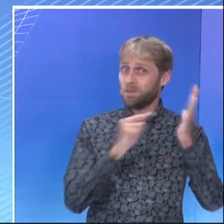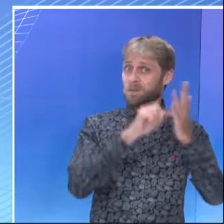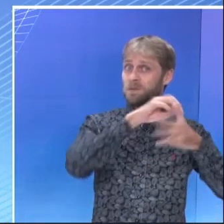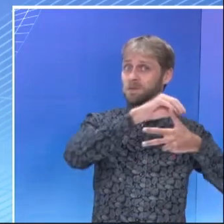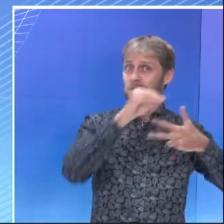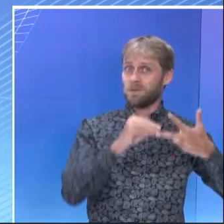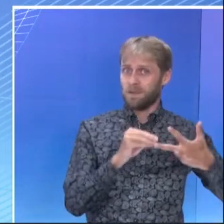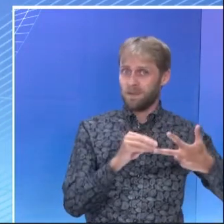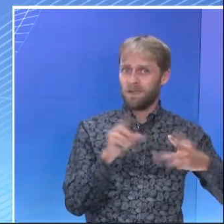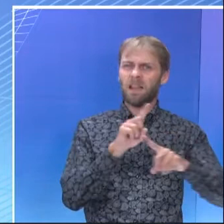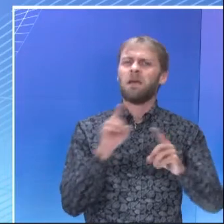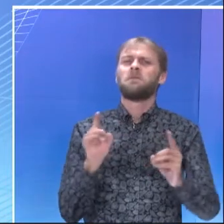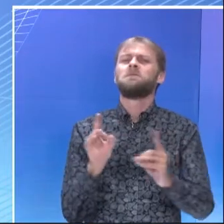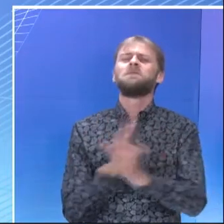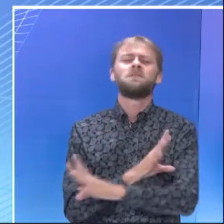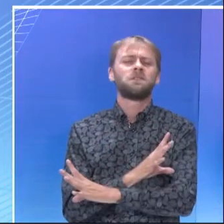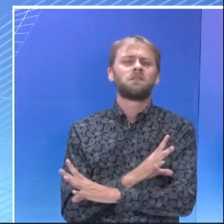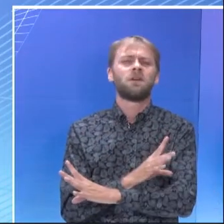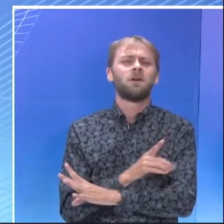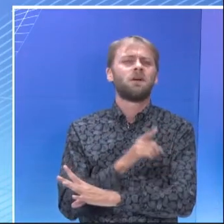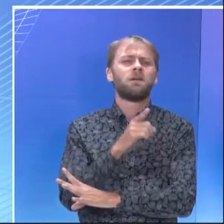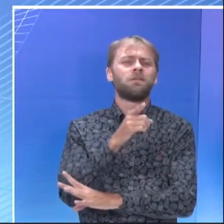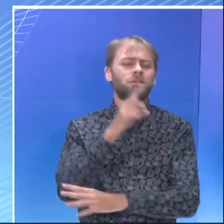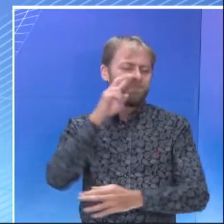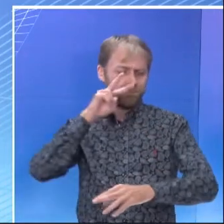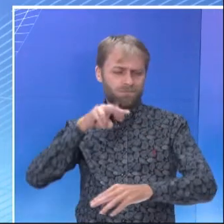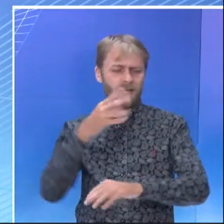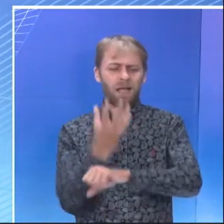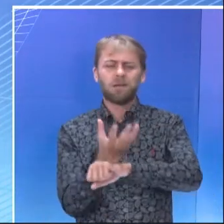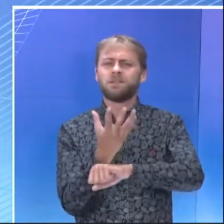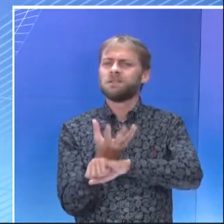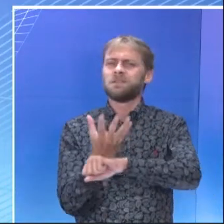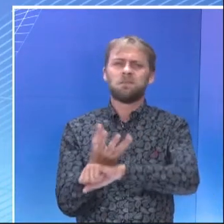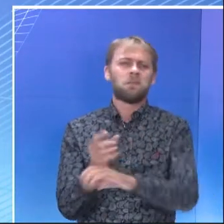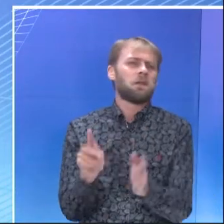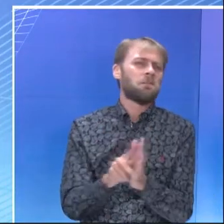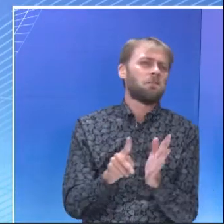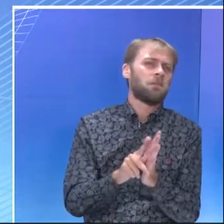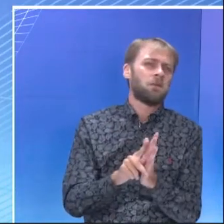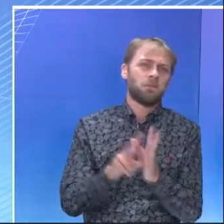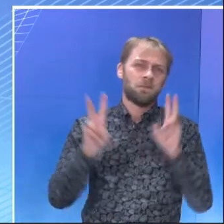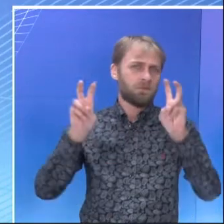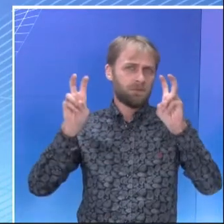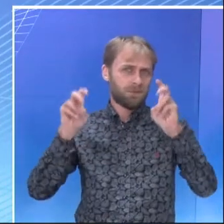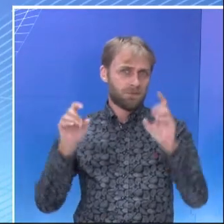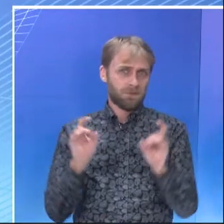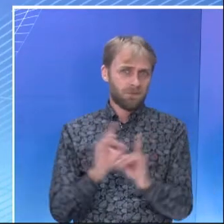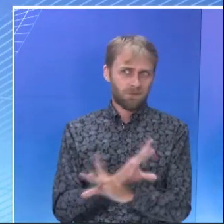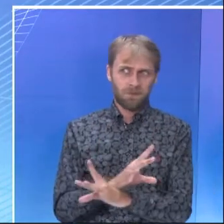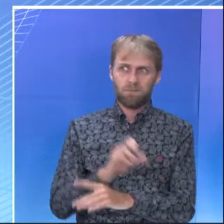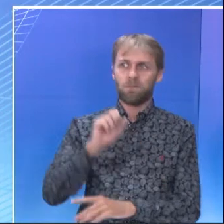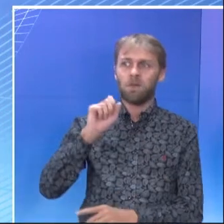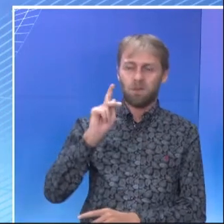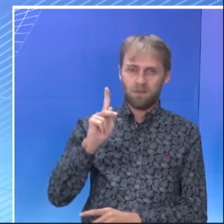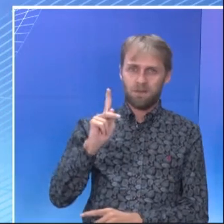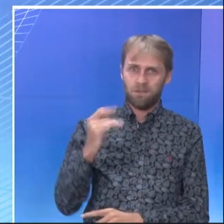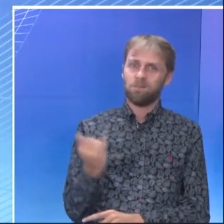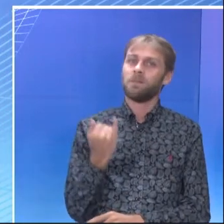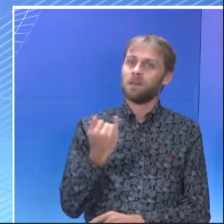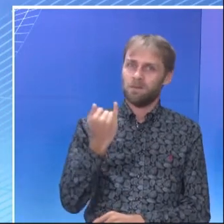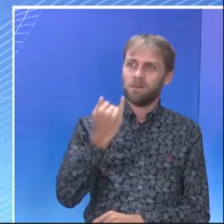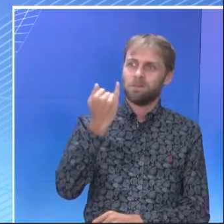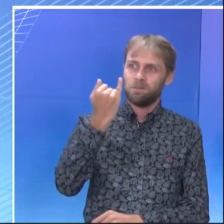Não é simplesmente só saber se você sabe a disciplina, o conteúdo. Tá? Então, é muito